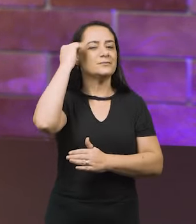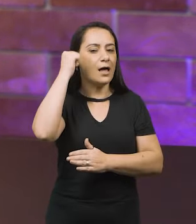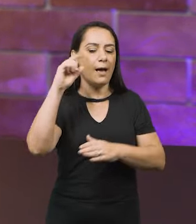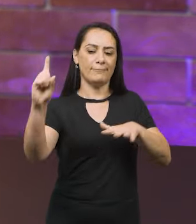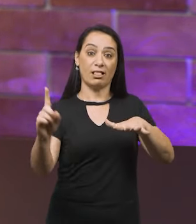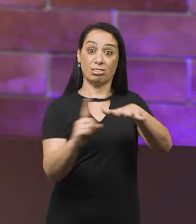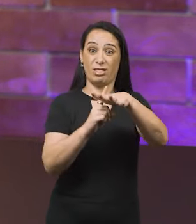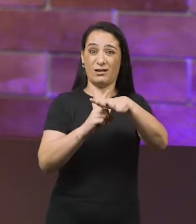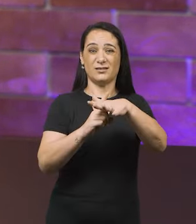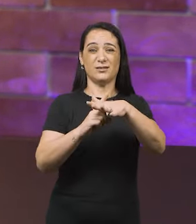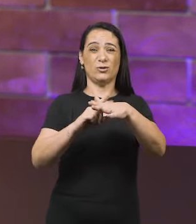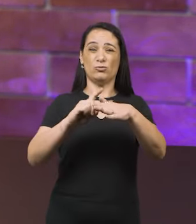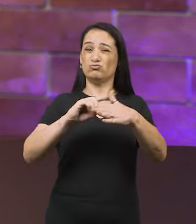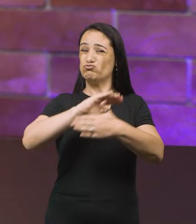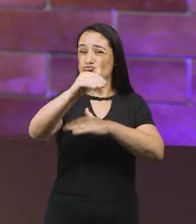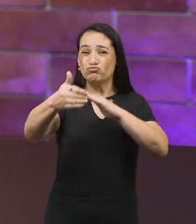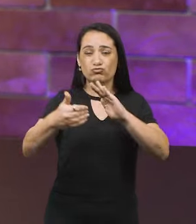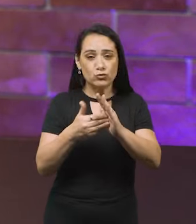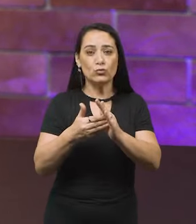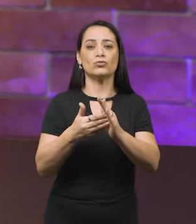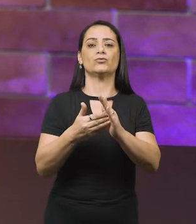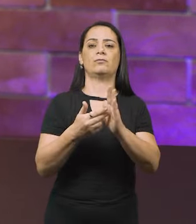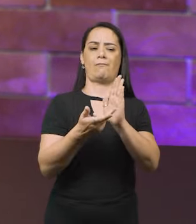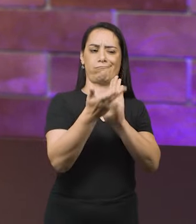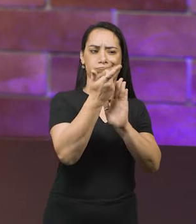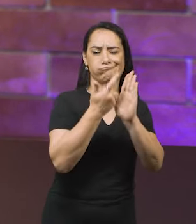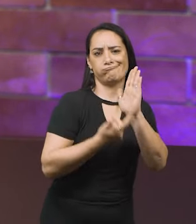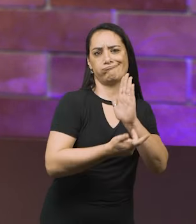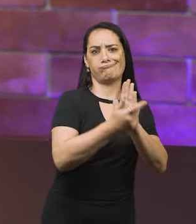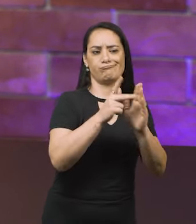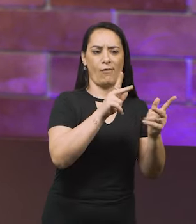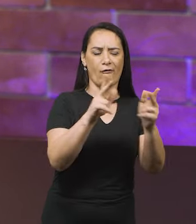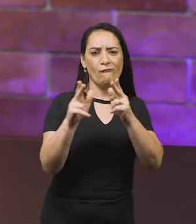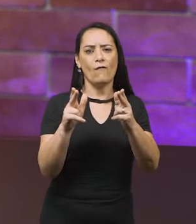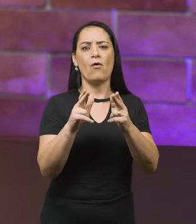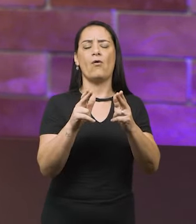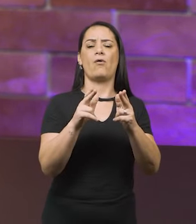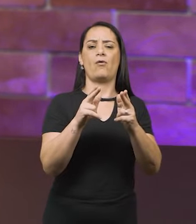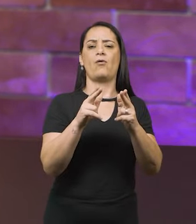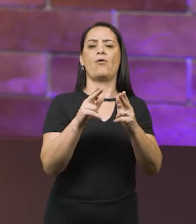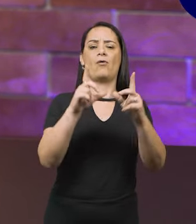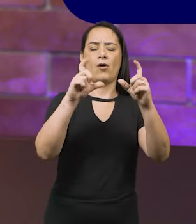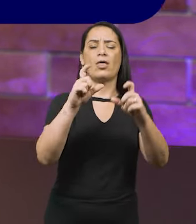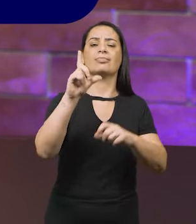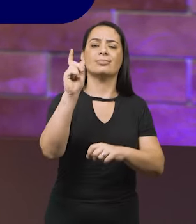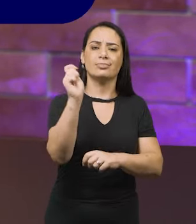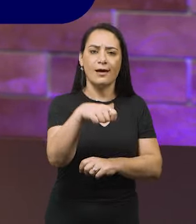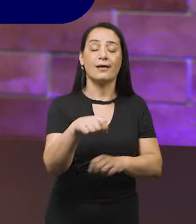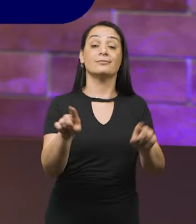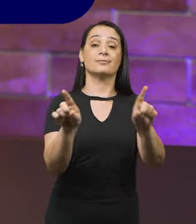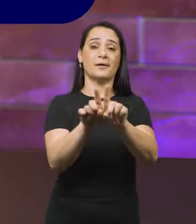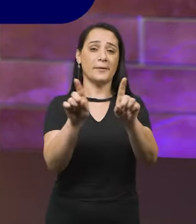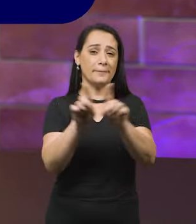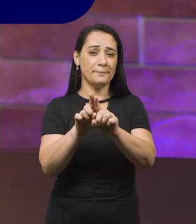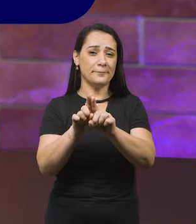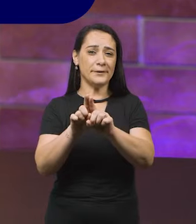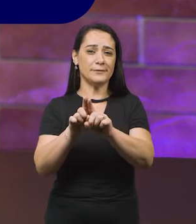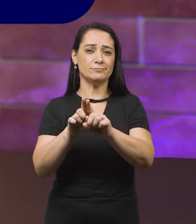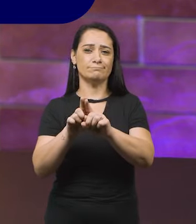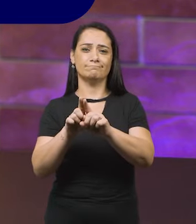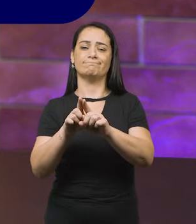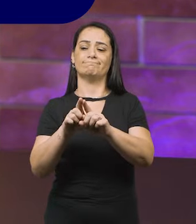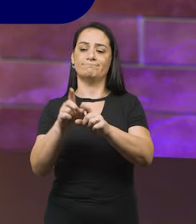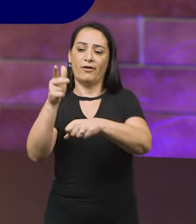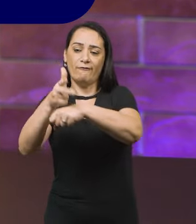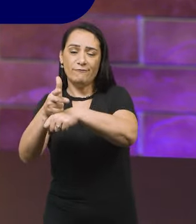forma totalmente integrada. Dá para editar uma foto no Photoshop e jogar ela em um vídeo no Premiere, ao mesmo